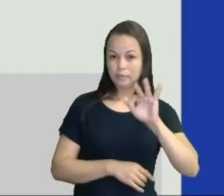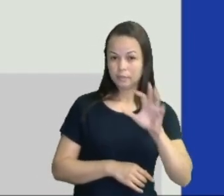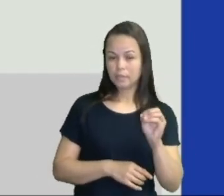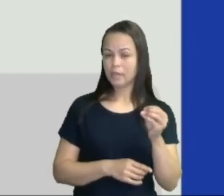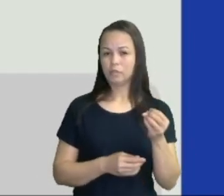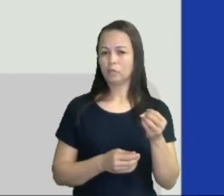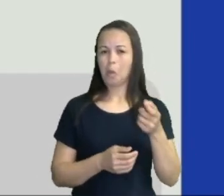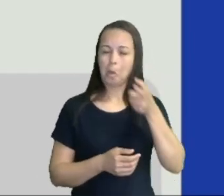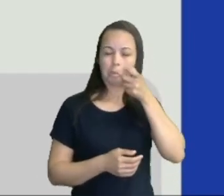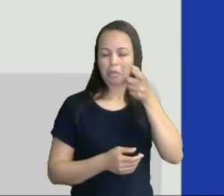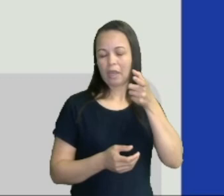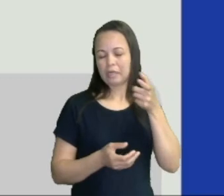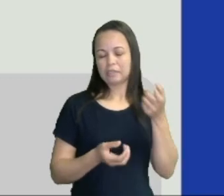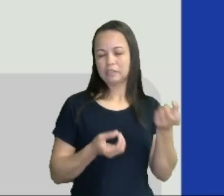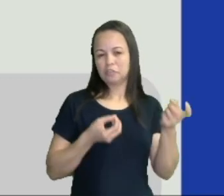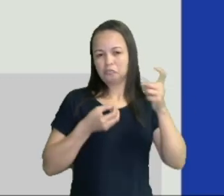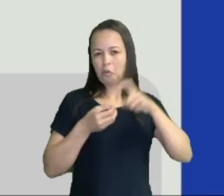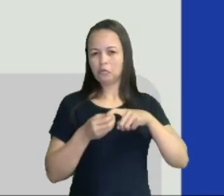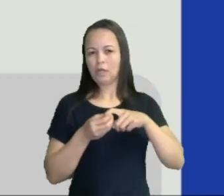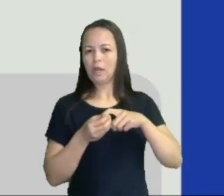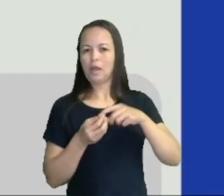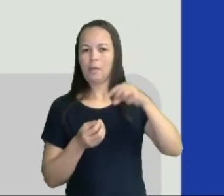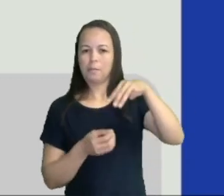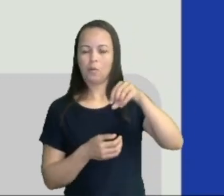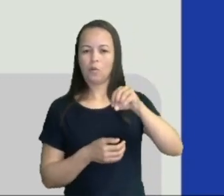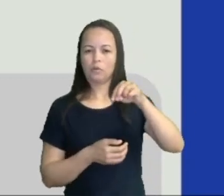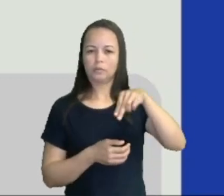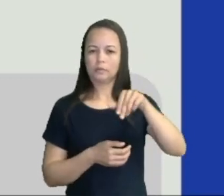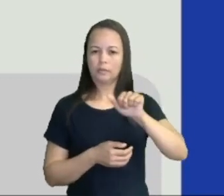monarquia. Aí Napoleão foge,